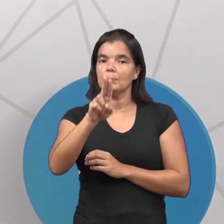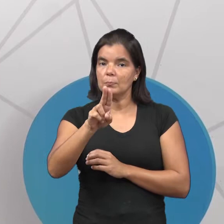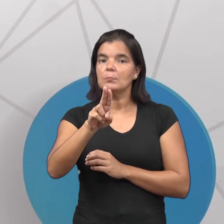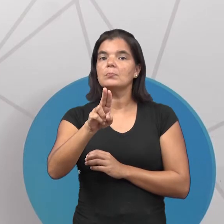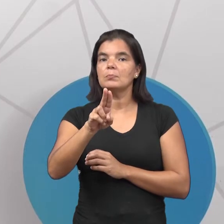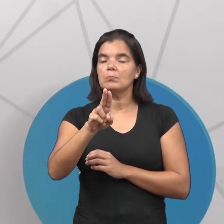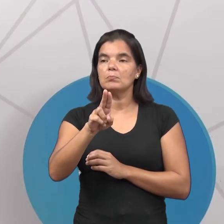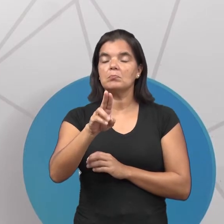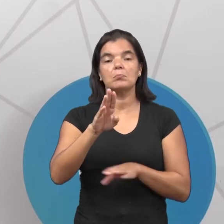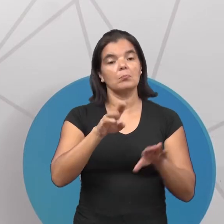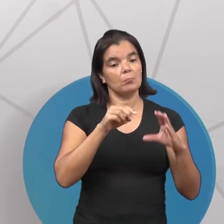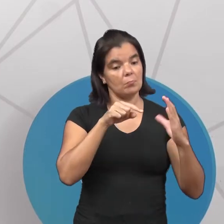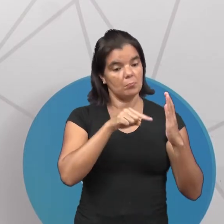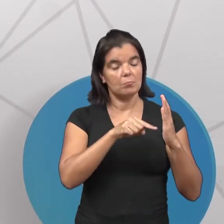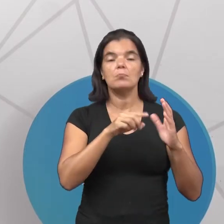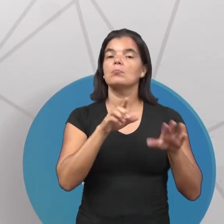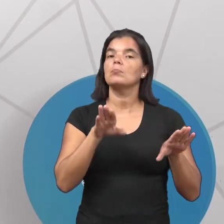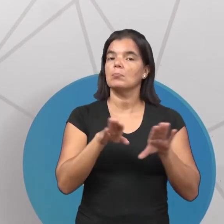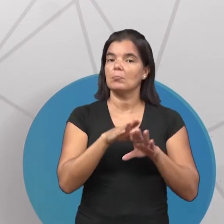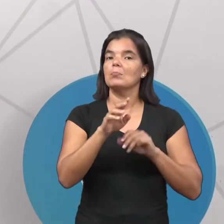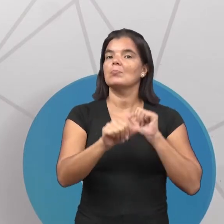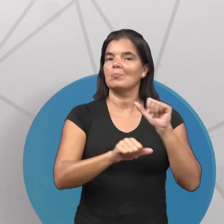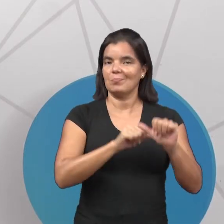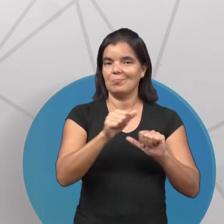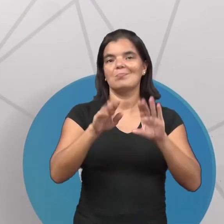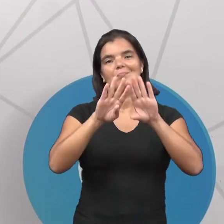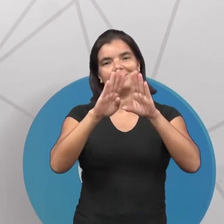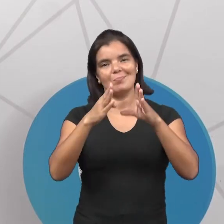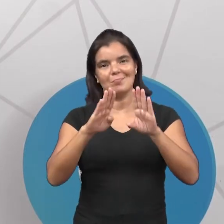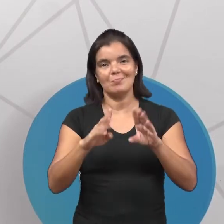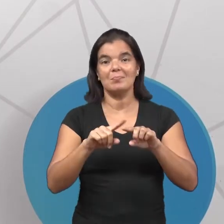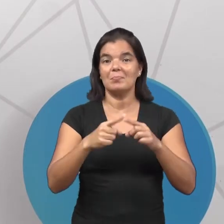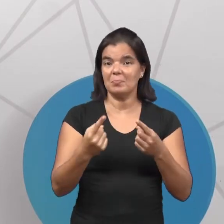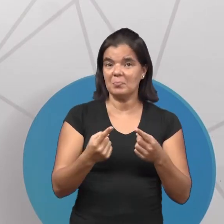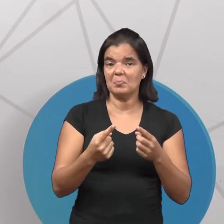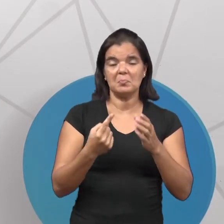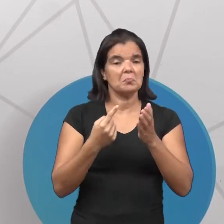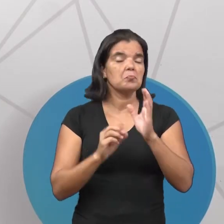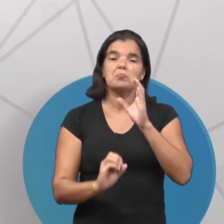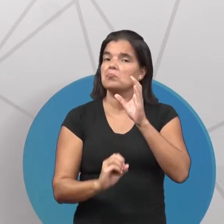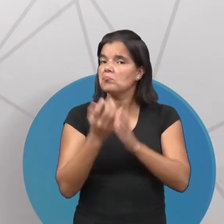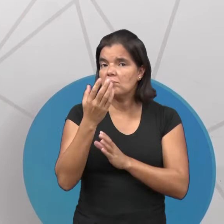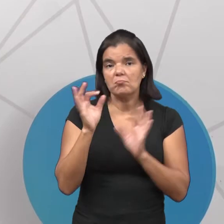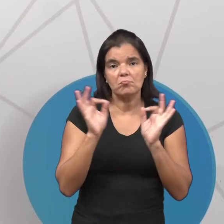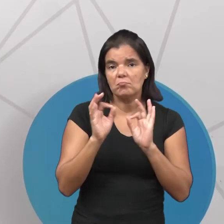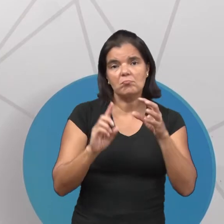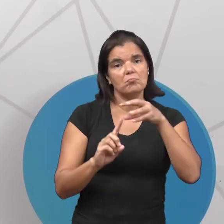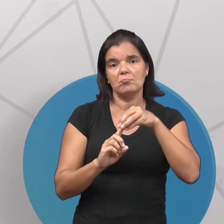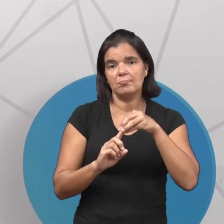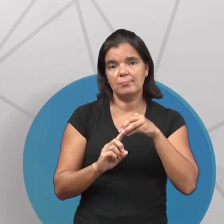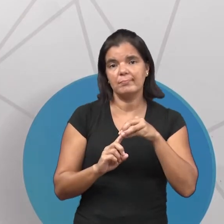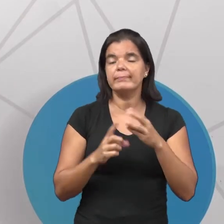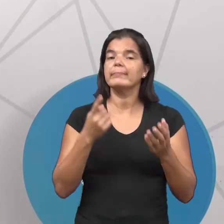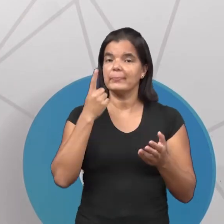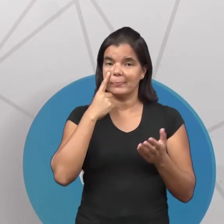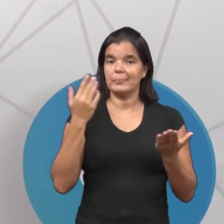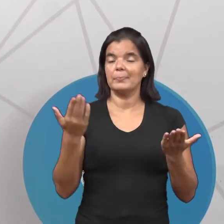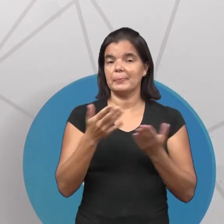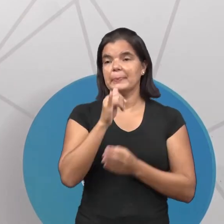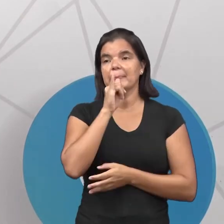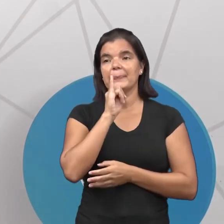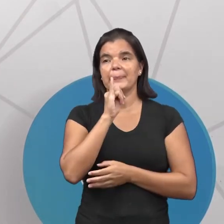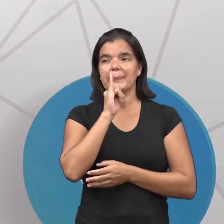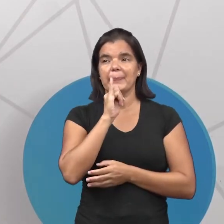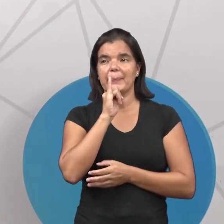Ali, talvez, ele se transforme numa obra de arte. Mas quando ele foi criado, não era esse o intuito. É o que vocês vão ver, por